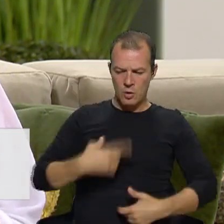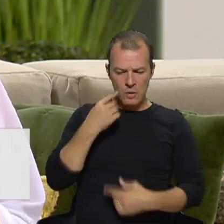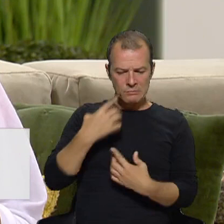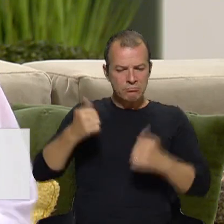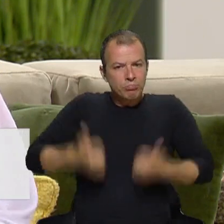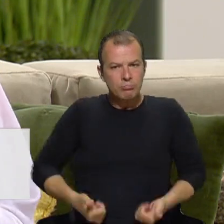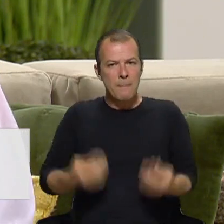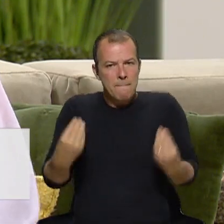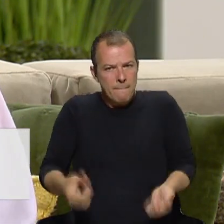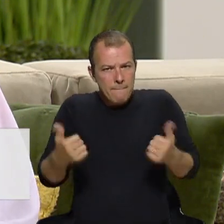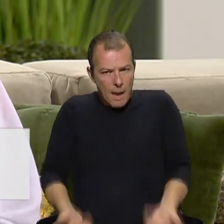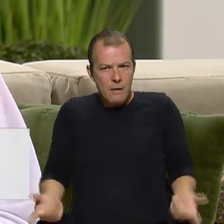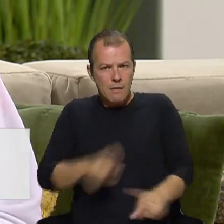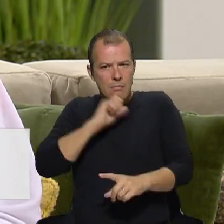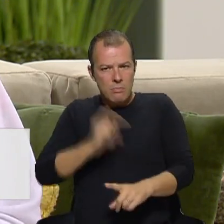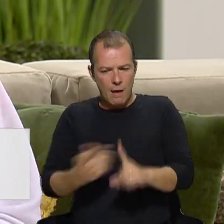mostrar que somos capazes.